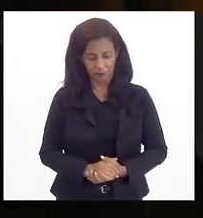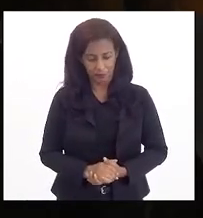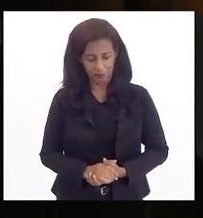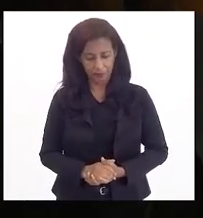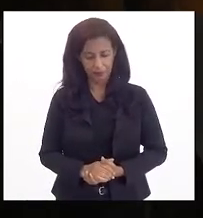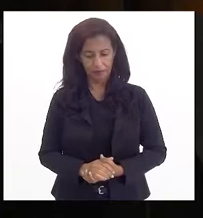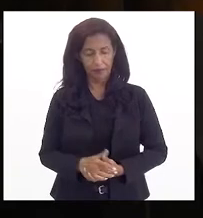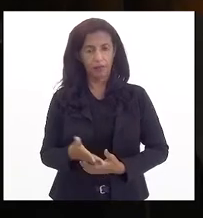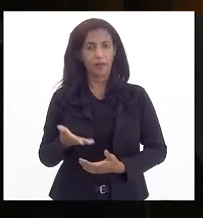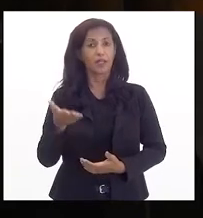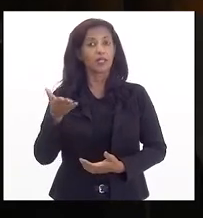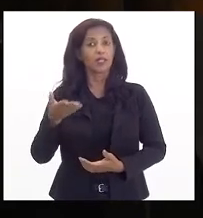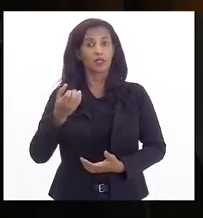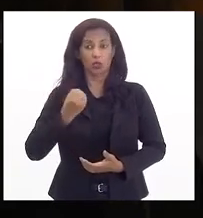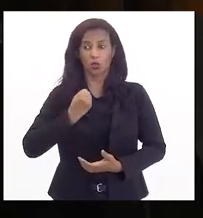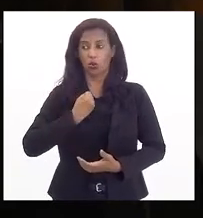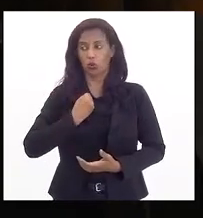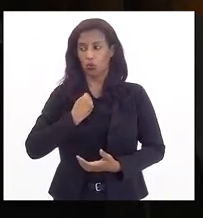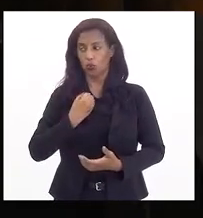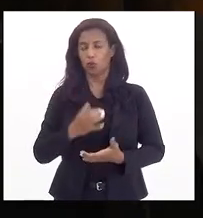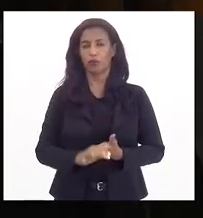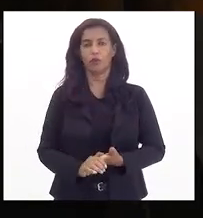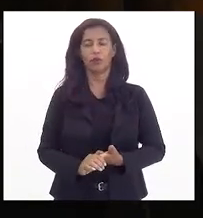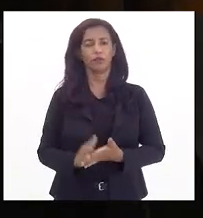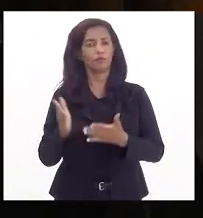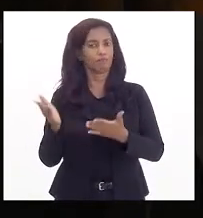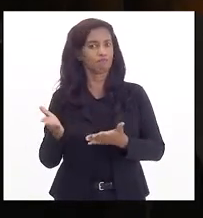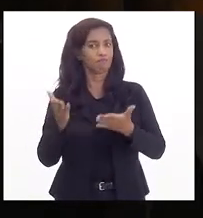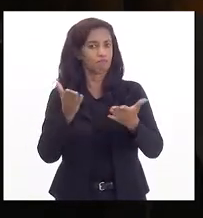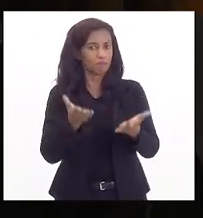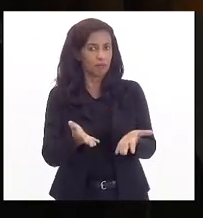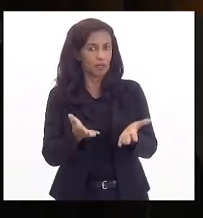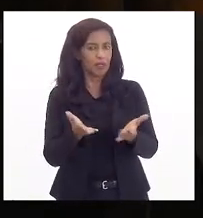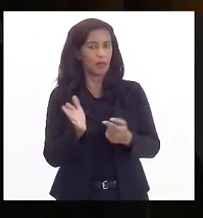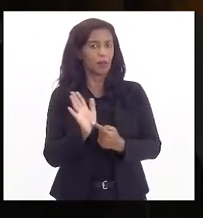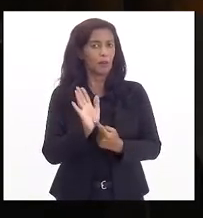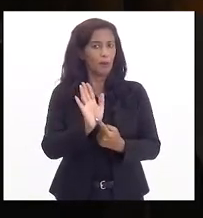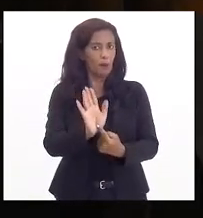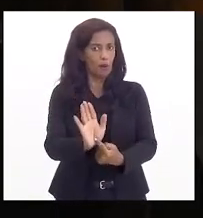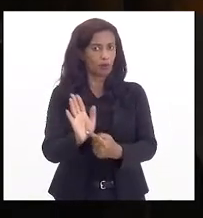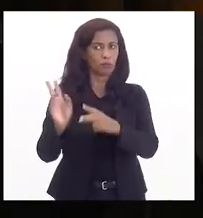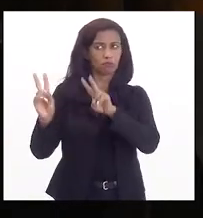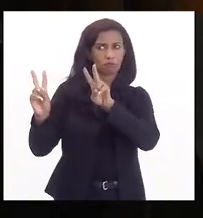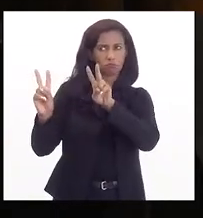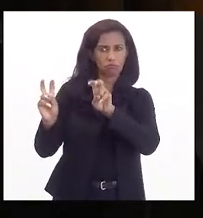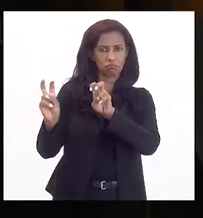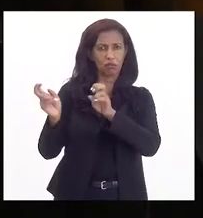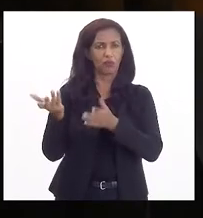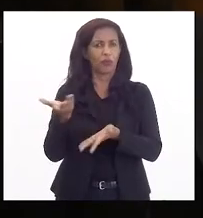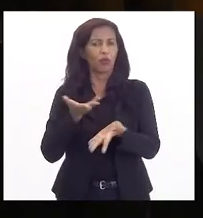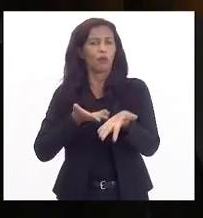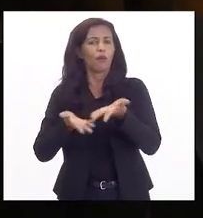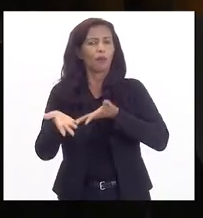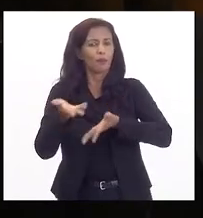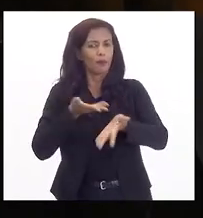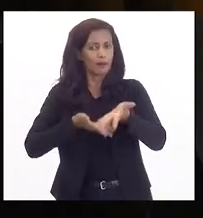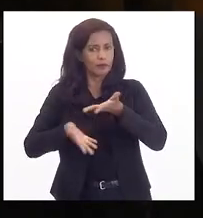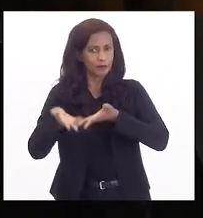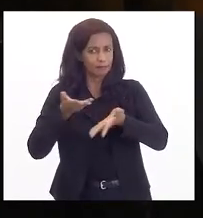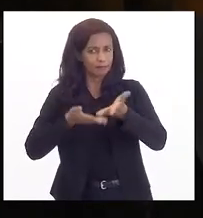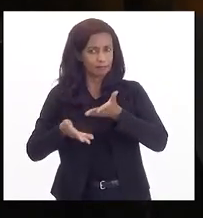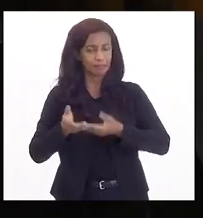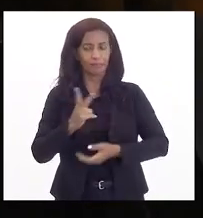E esses números que aqui diz a matéria foram compartilhados